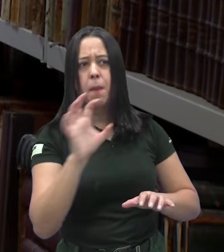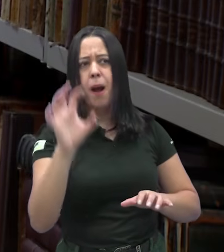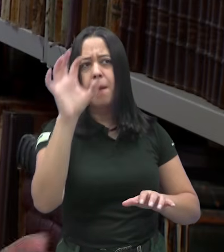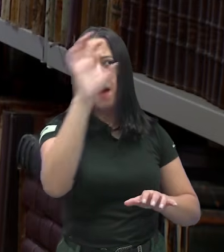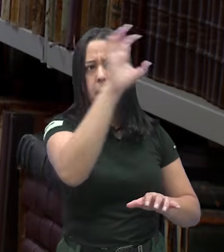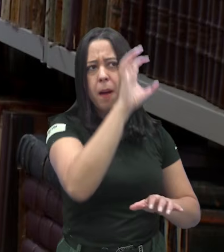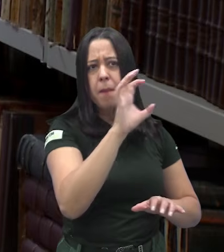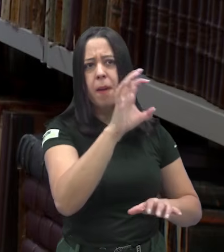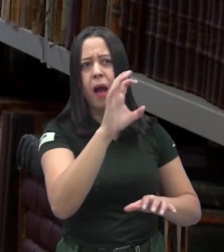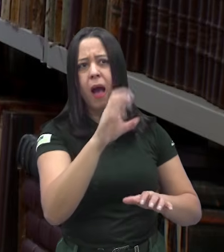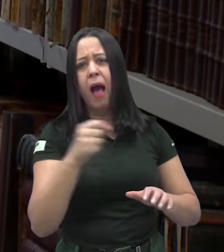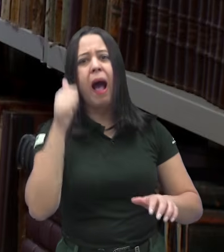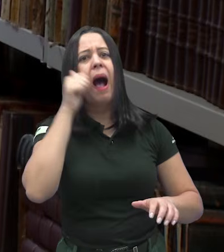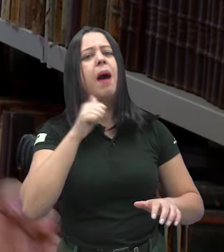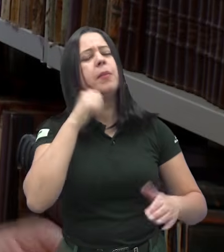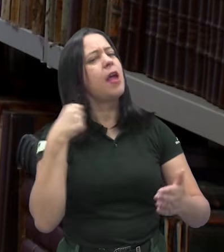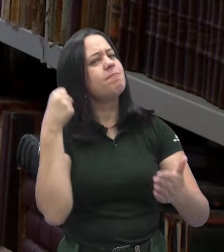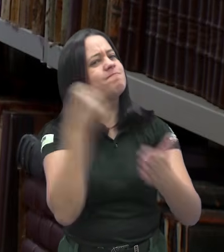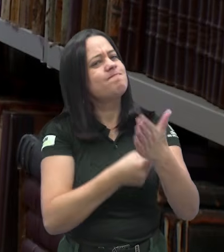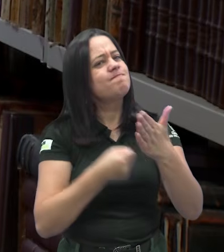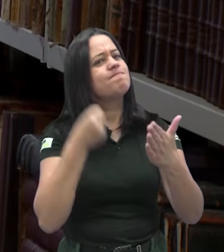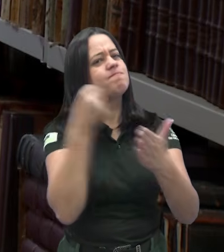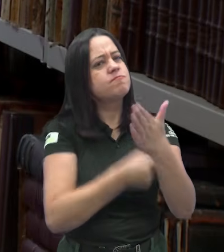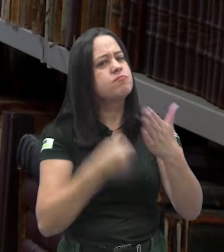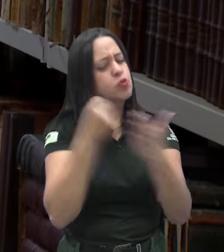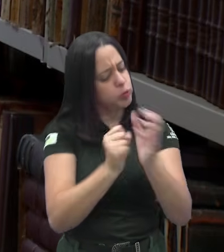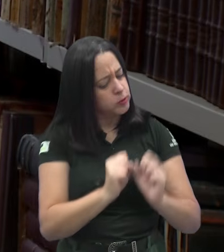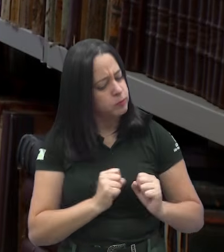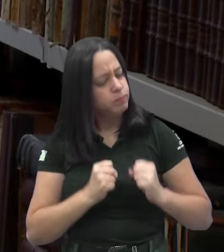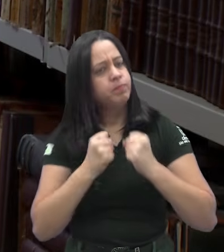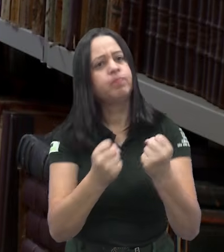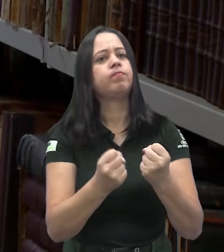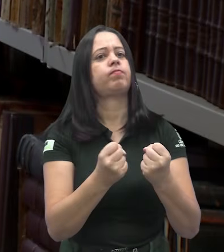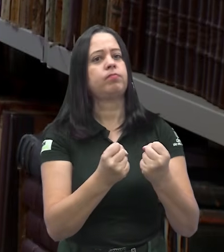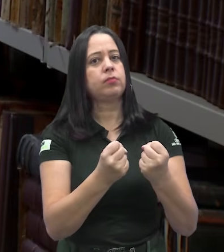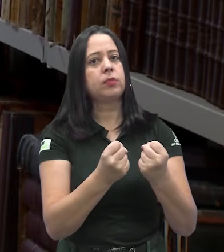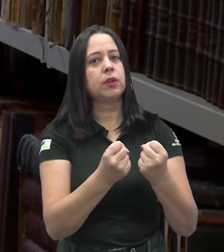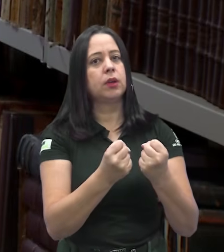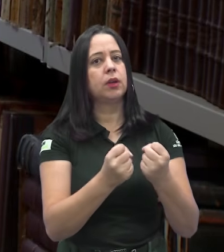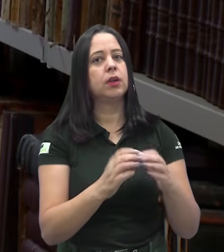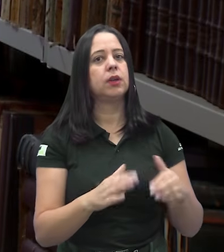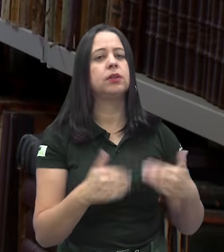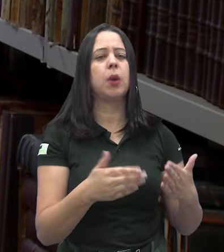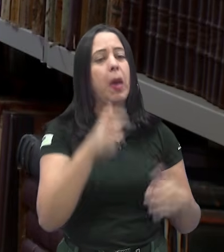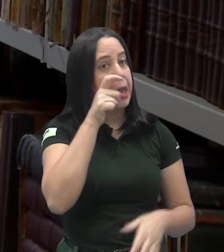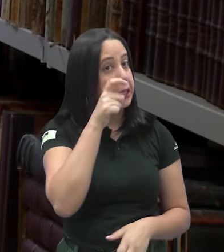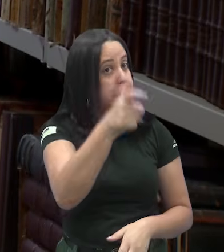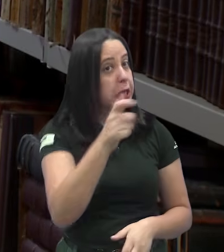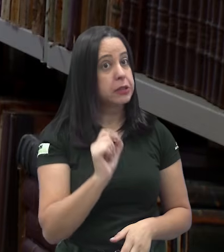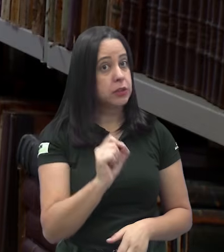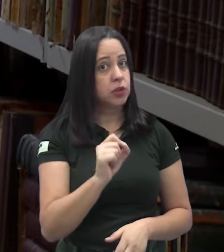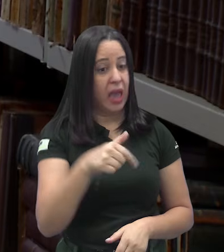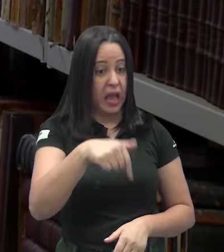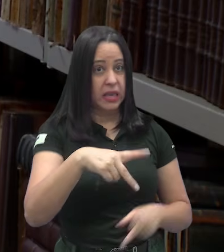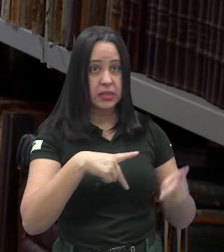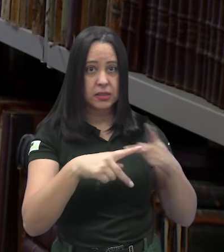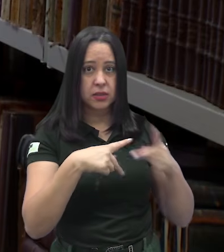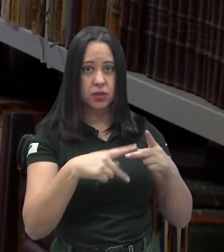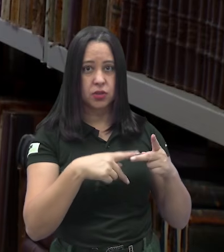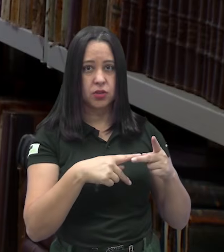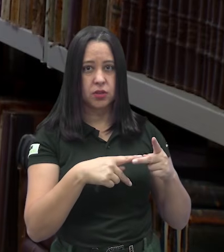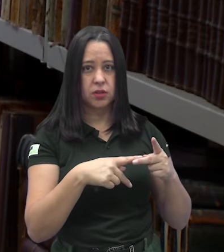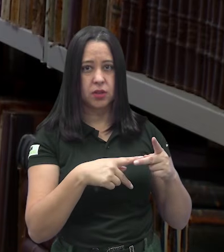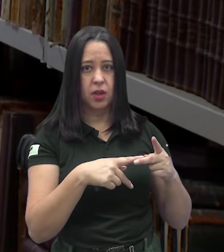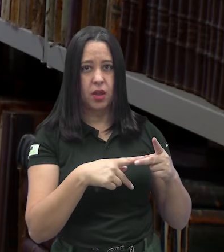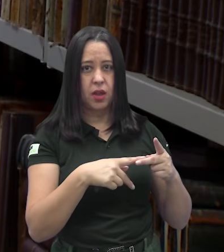diversos focos de lutas, né, por diversas mulheres que foram também ao longo do tempo se destacando. E é muito interessante ver, por exemplo, aqui em São